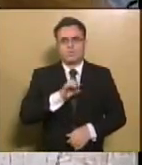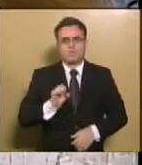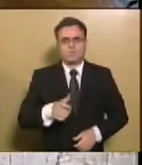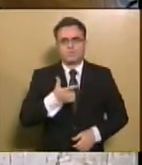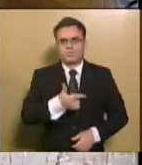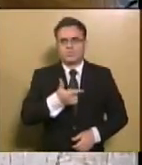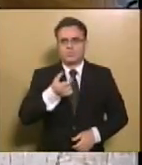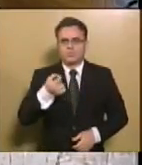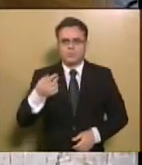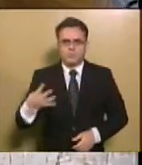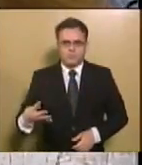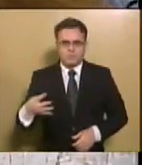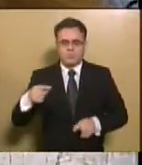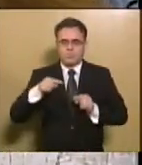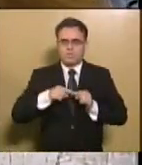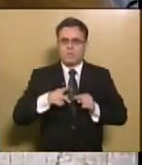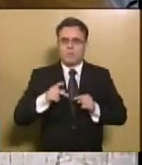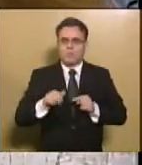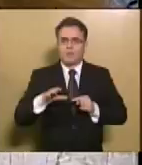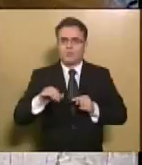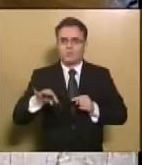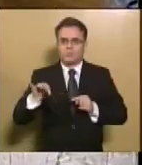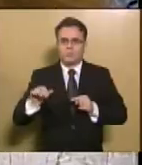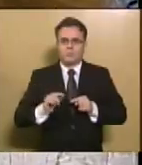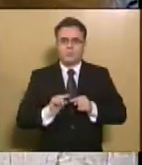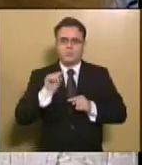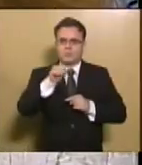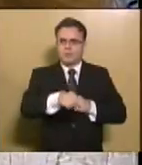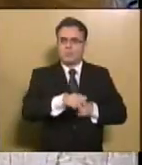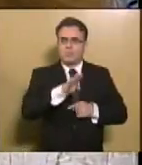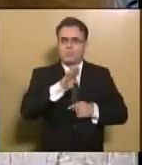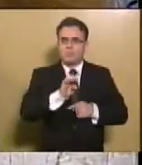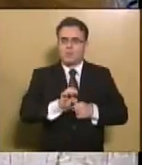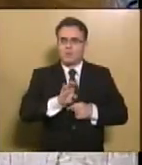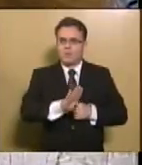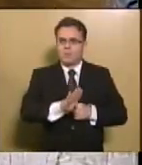SE-204, que liga o município de Pacatuba ao município de Brejo Grande.